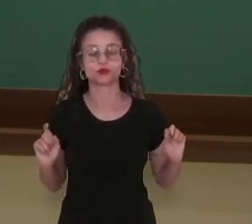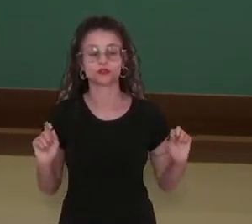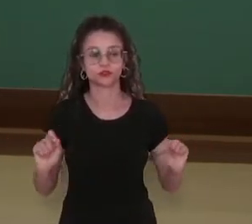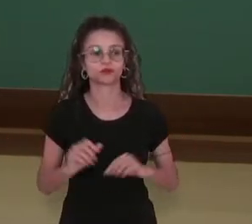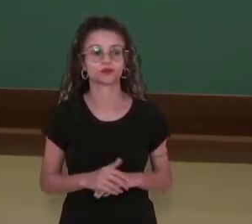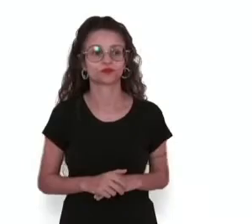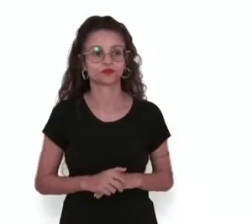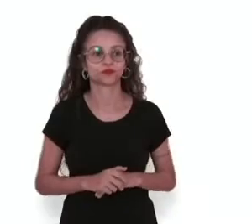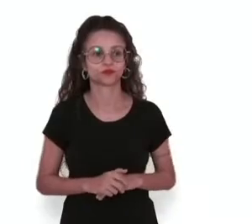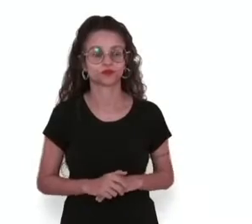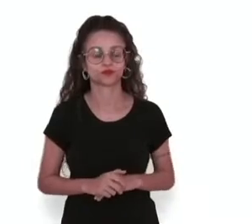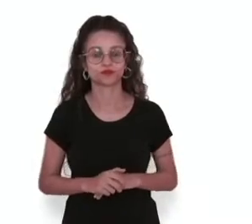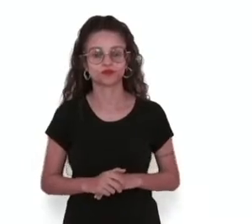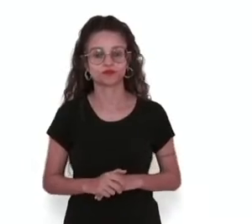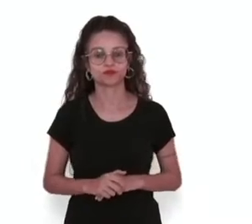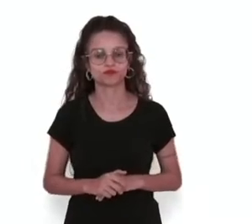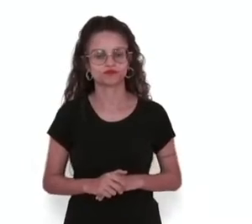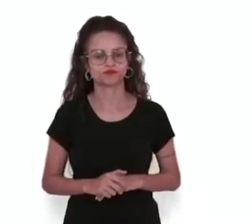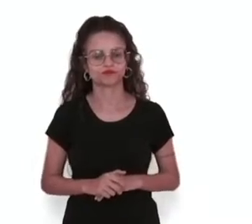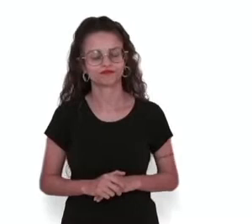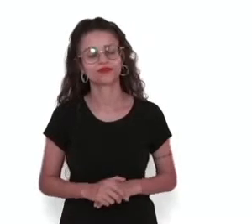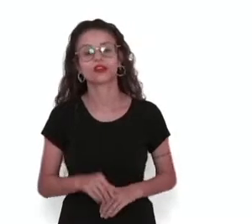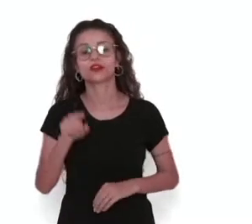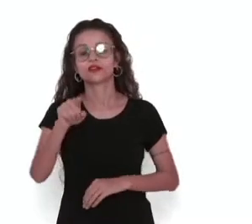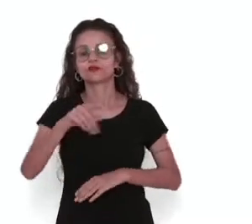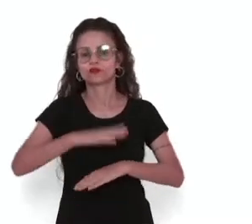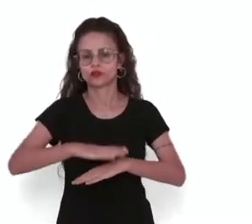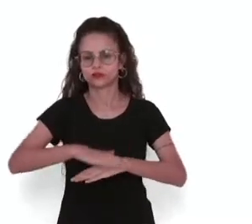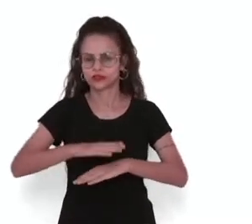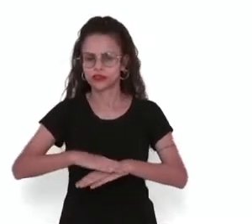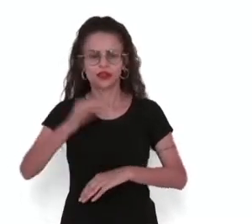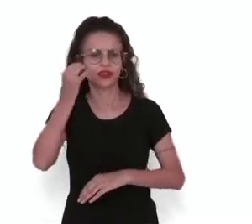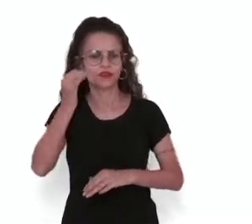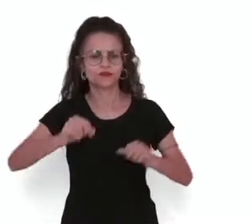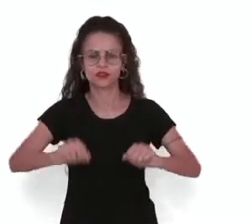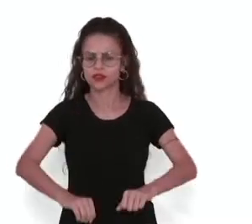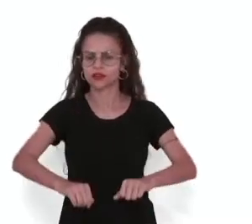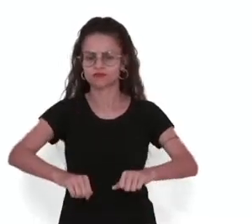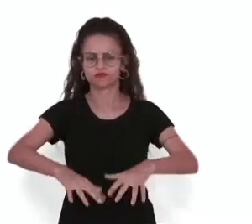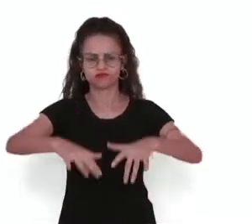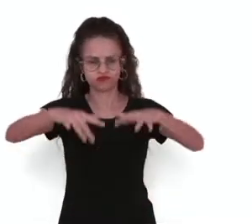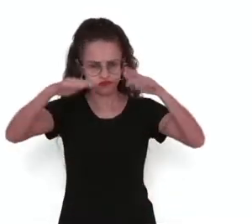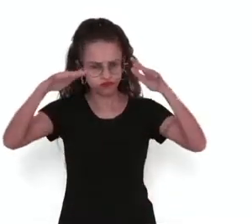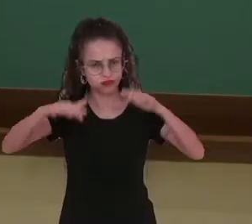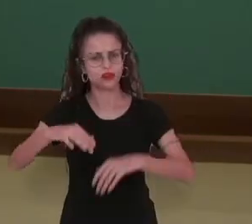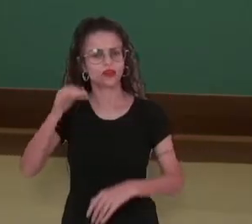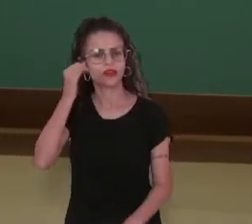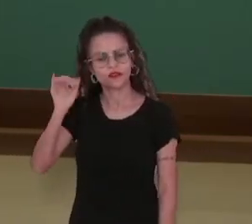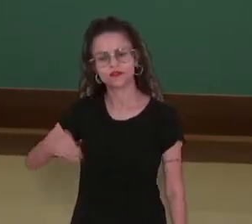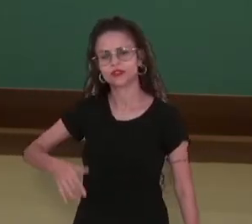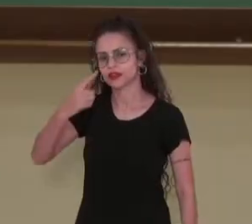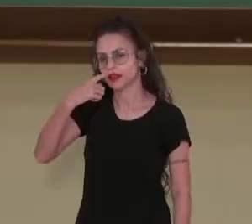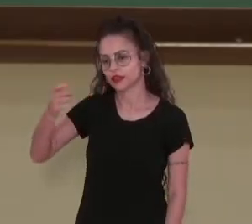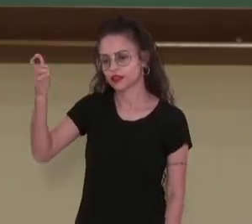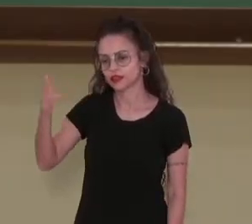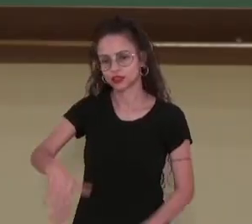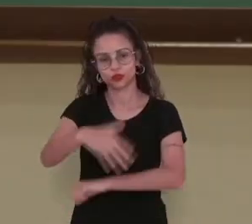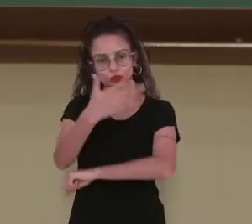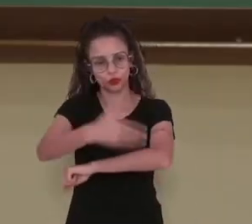seguinte: não alimente enchente, faça sua parte, não jogue lixo nas ruas. Primeira